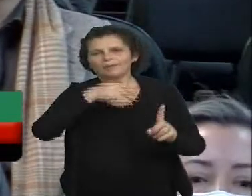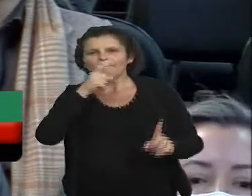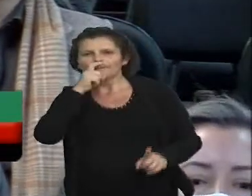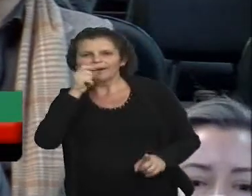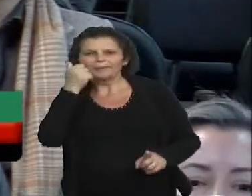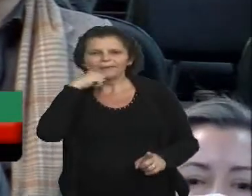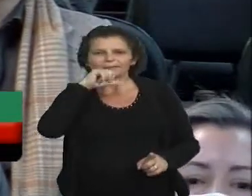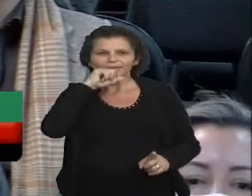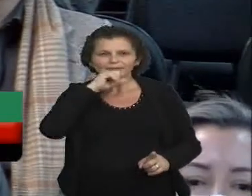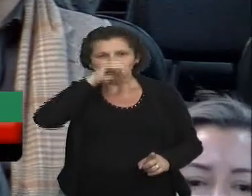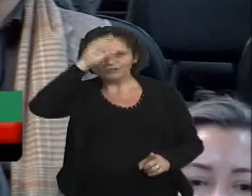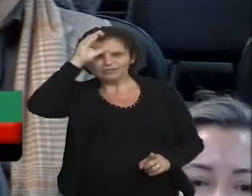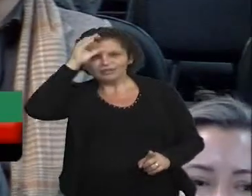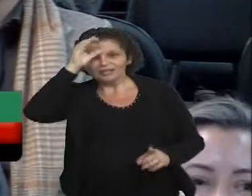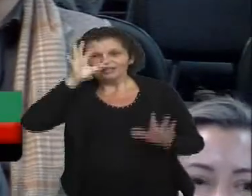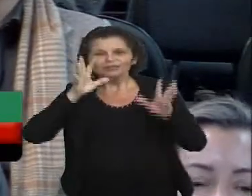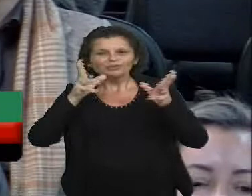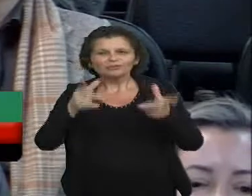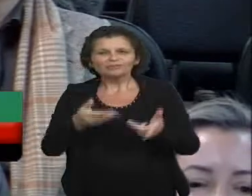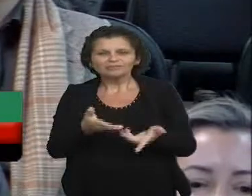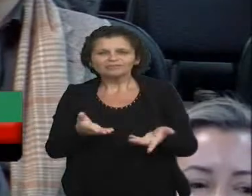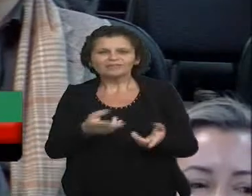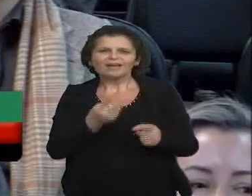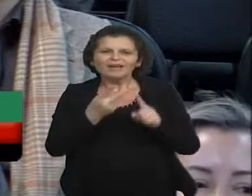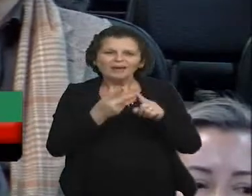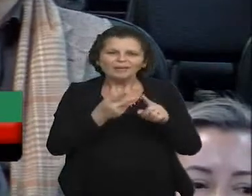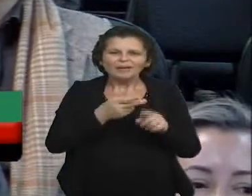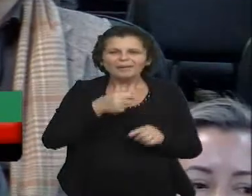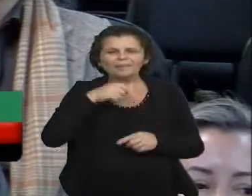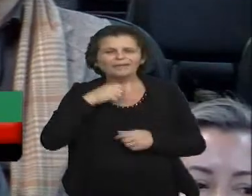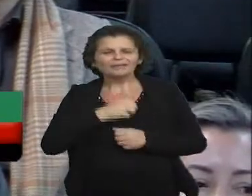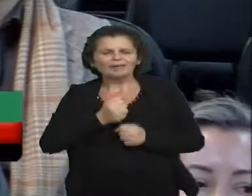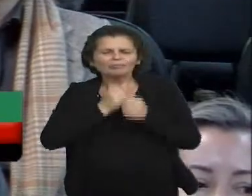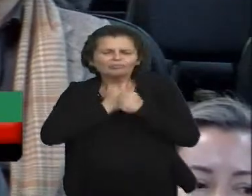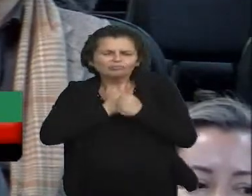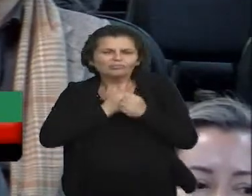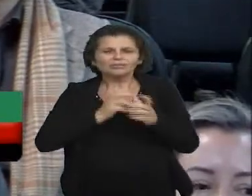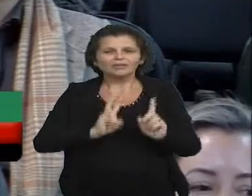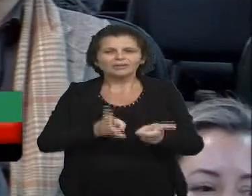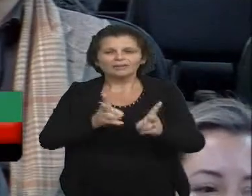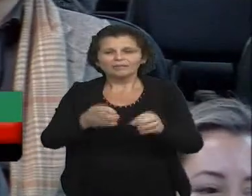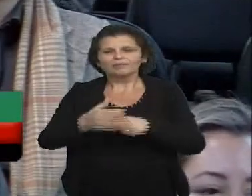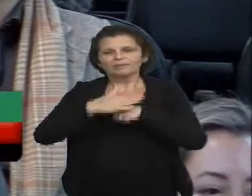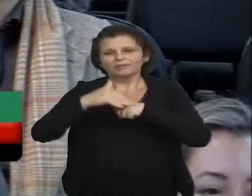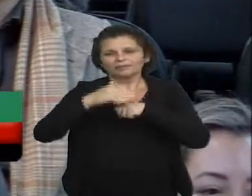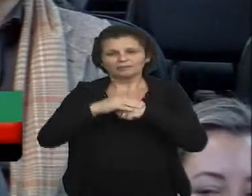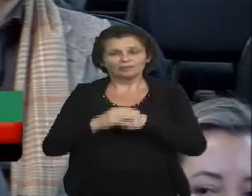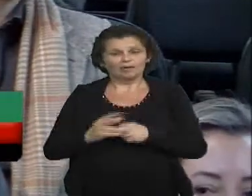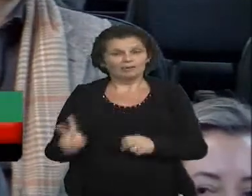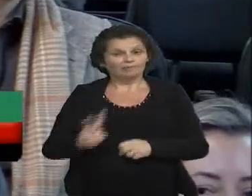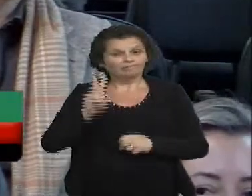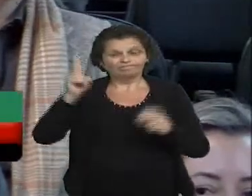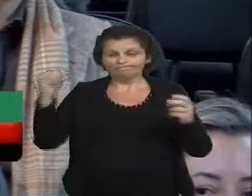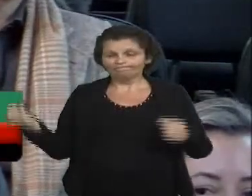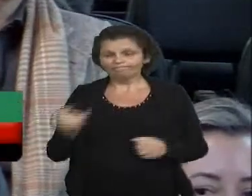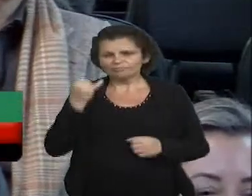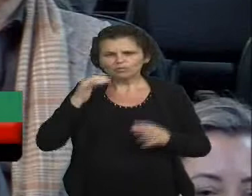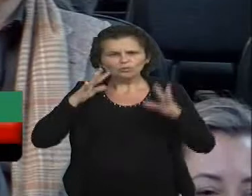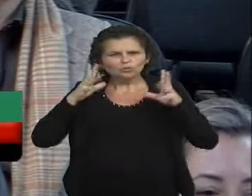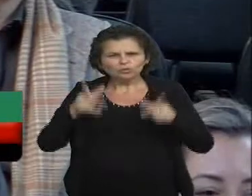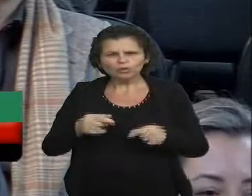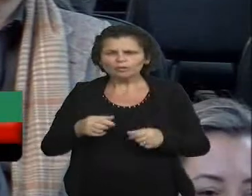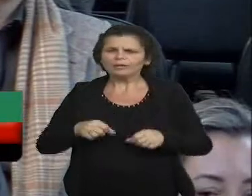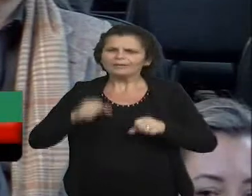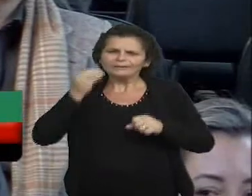minha mamãe, minha tia Inês, que é minha segunda mãe, minha primeira mãe. E isso, para mim, não tem preço. Se tudo aquilo que eu